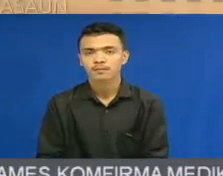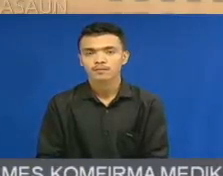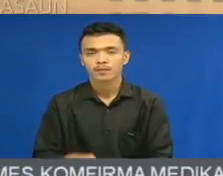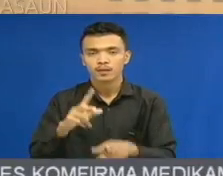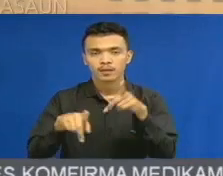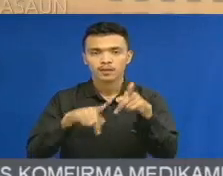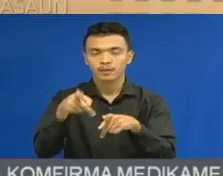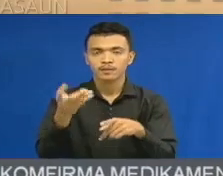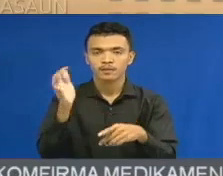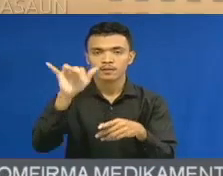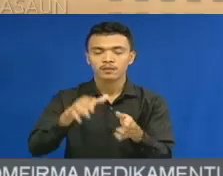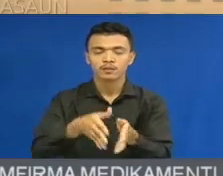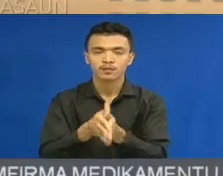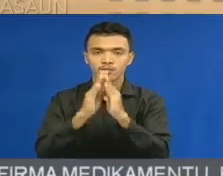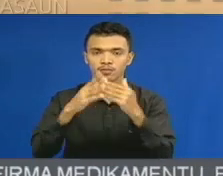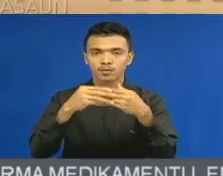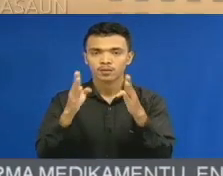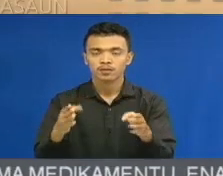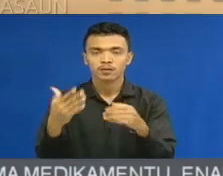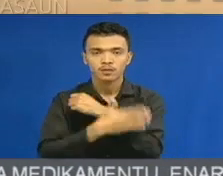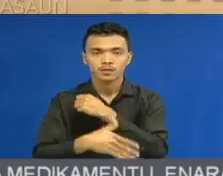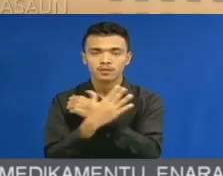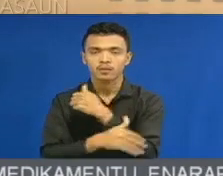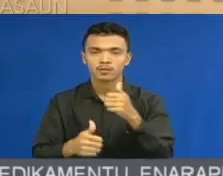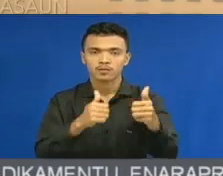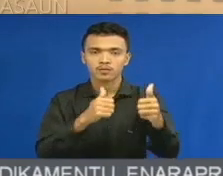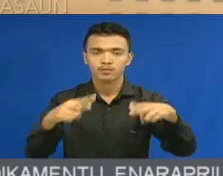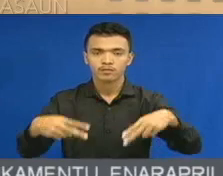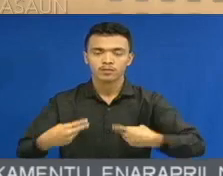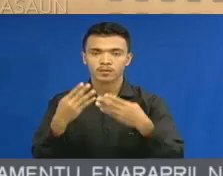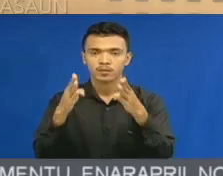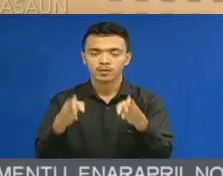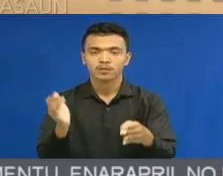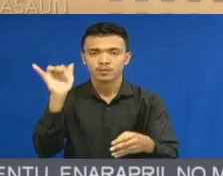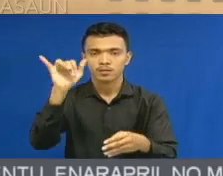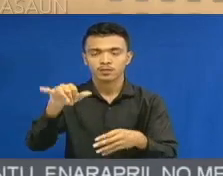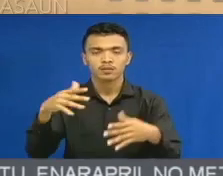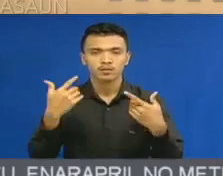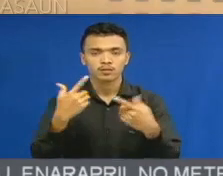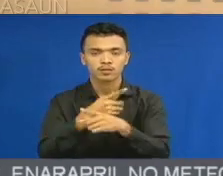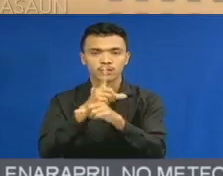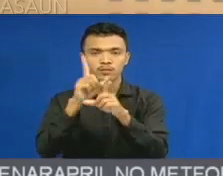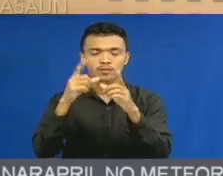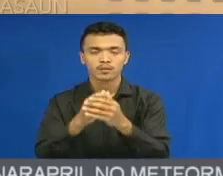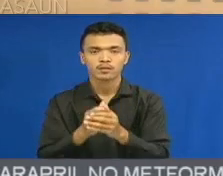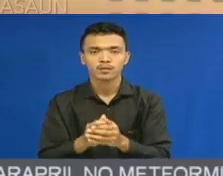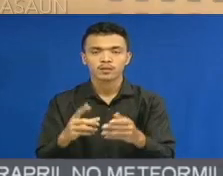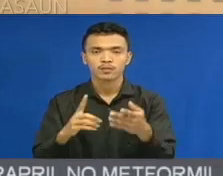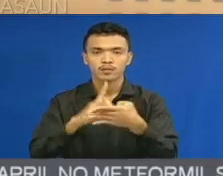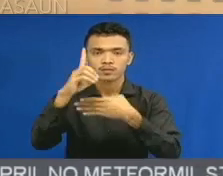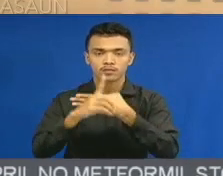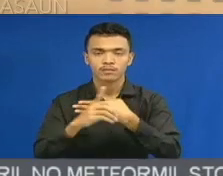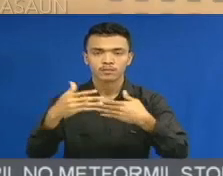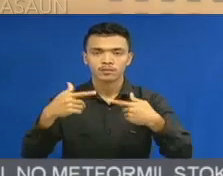Cidadão Sirahu suba líder nação atubanati turaswa infantil sirania dedicação baluta liliu usato garante